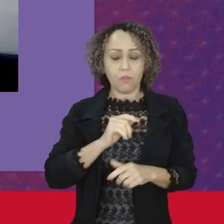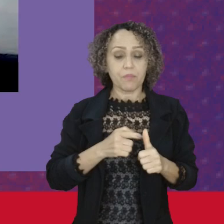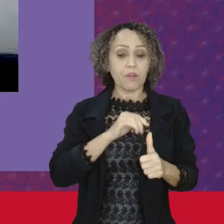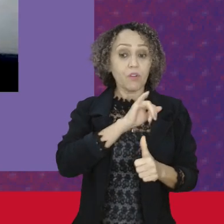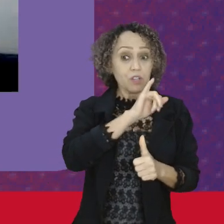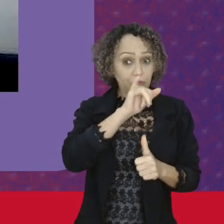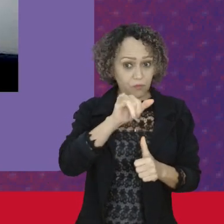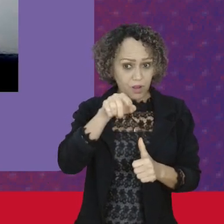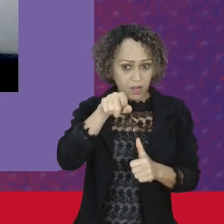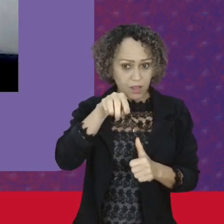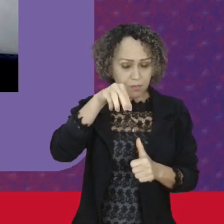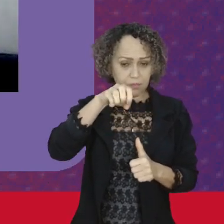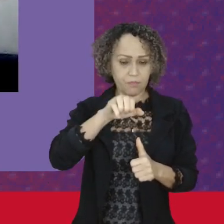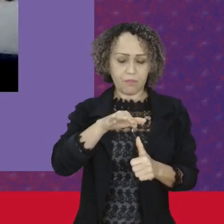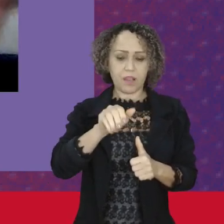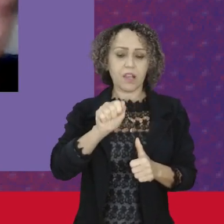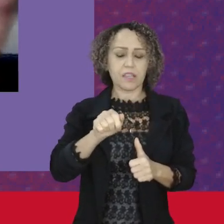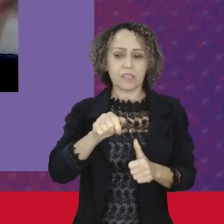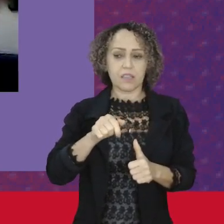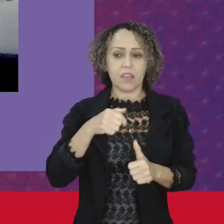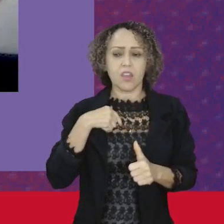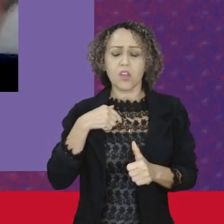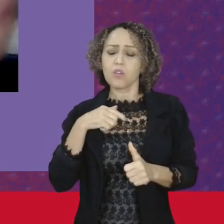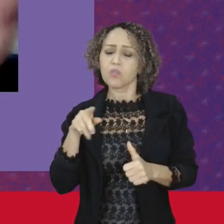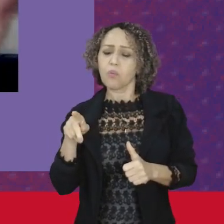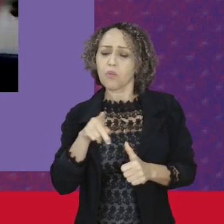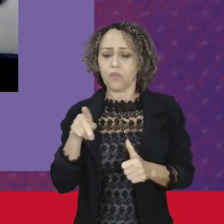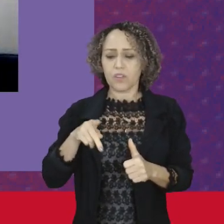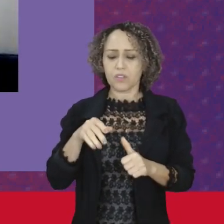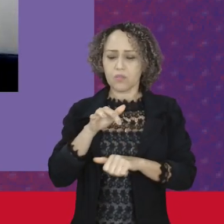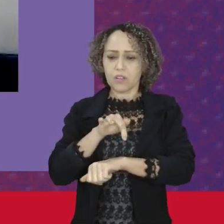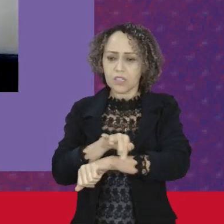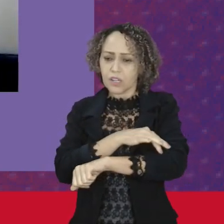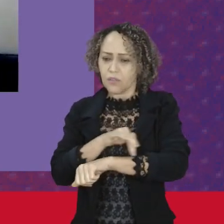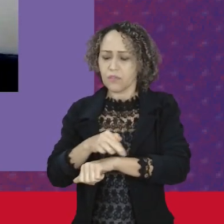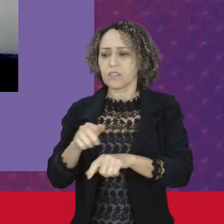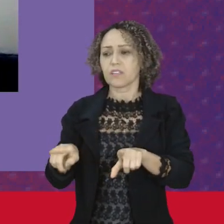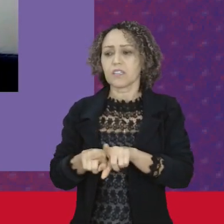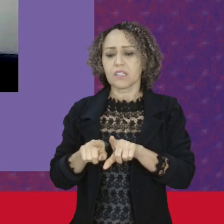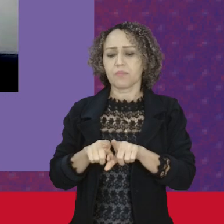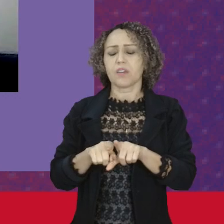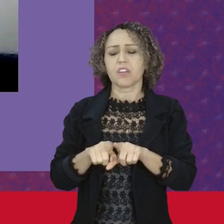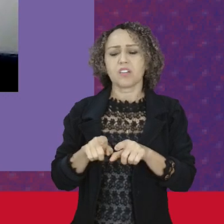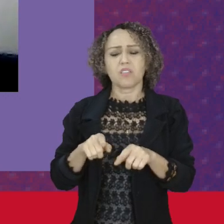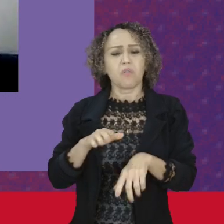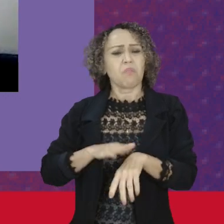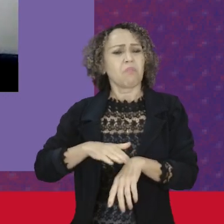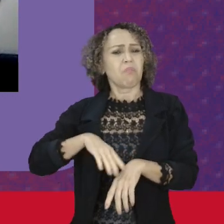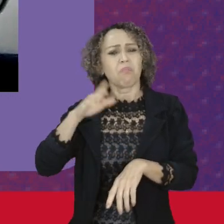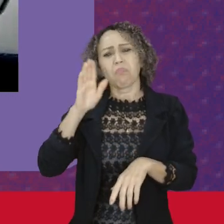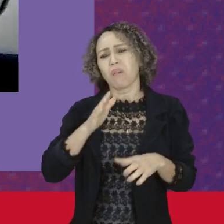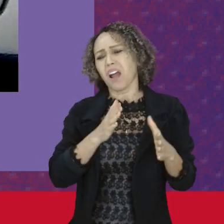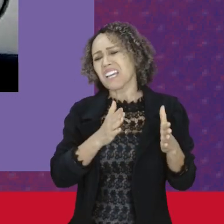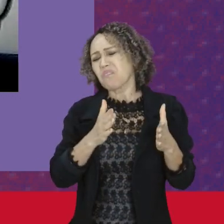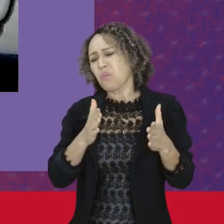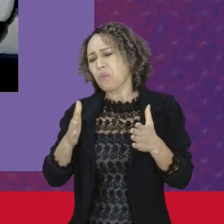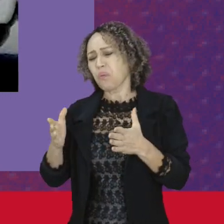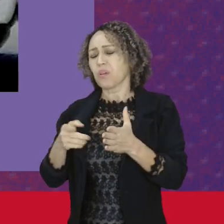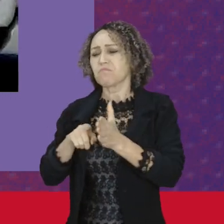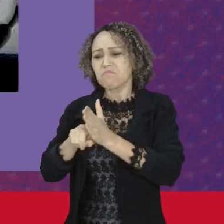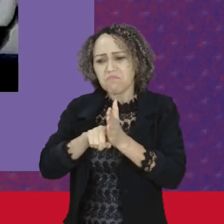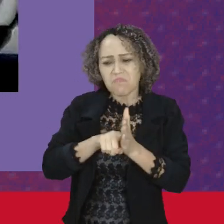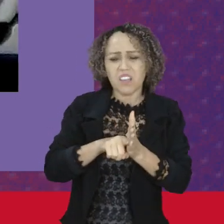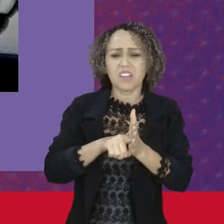acho que mais tempo talvez tenha sido como pesquisadora e militante feminista, né? E